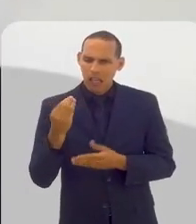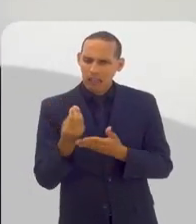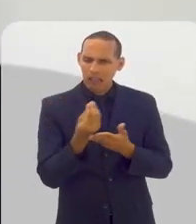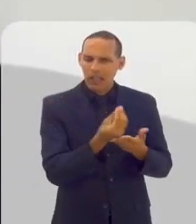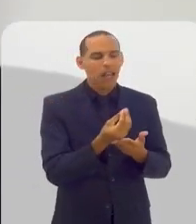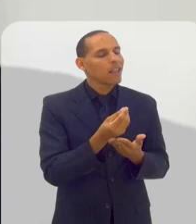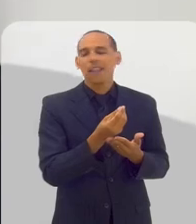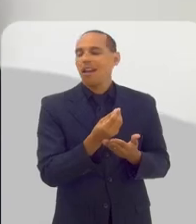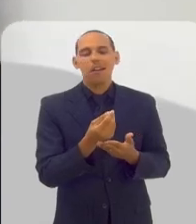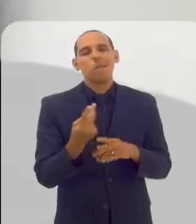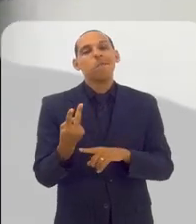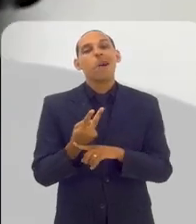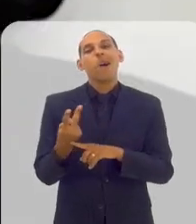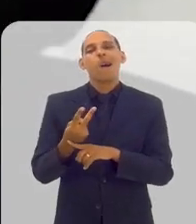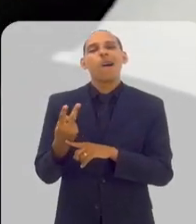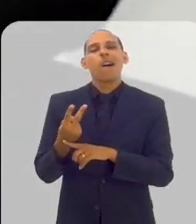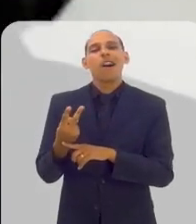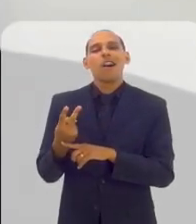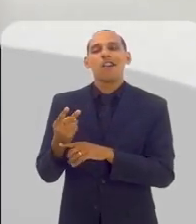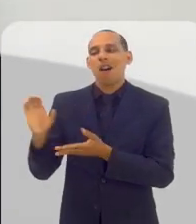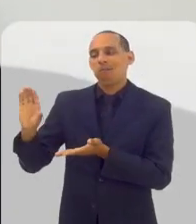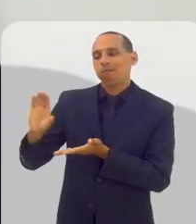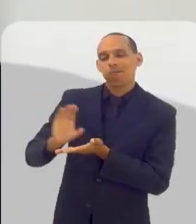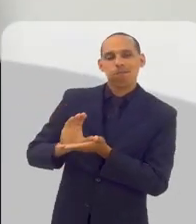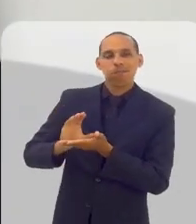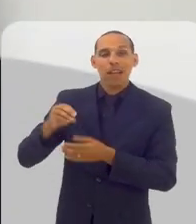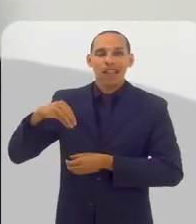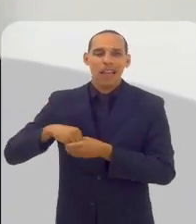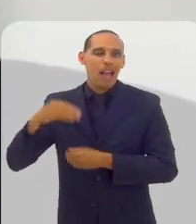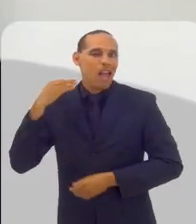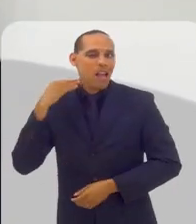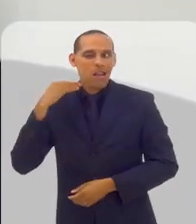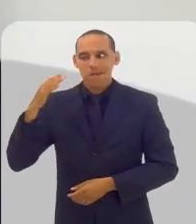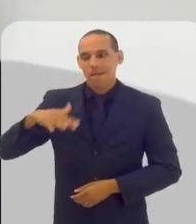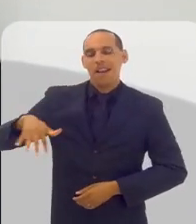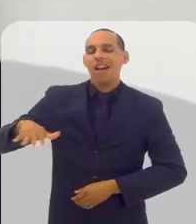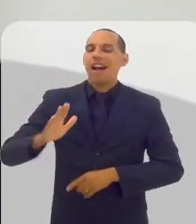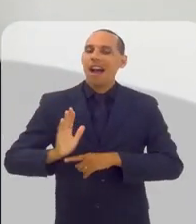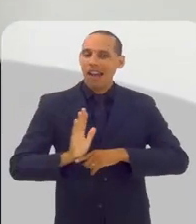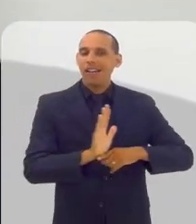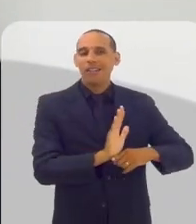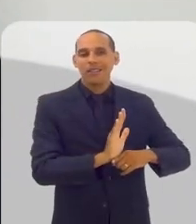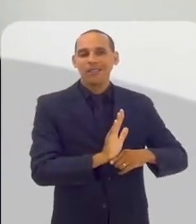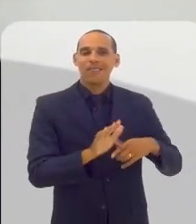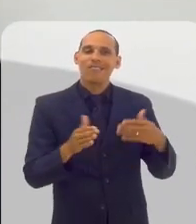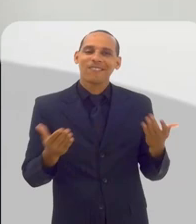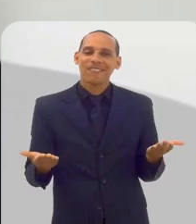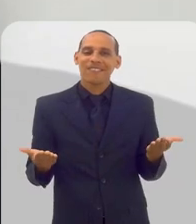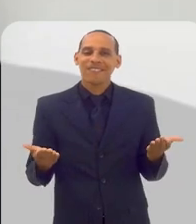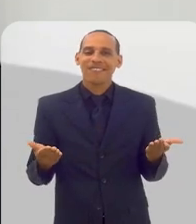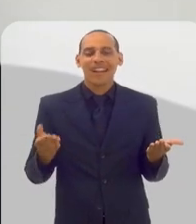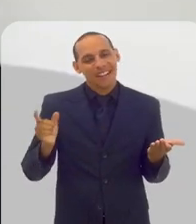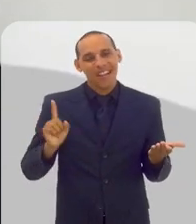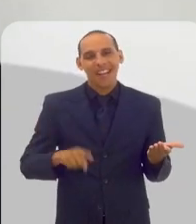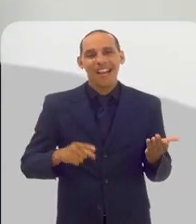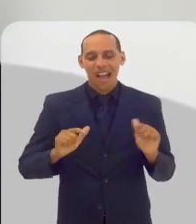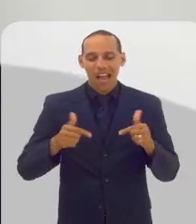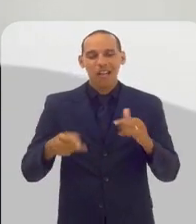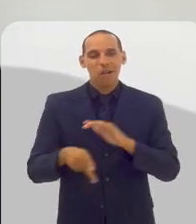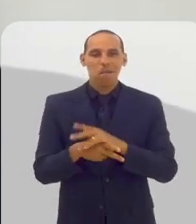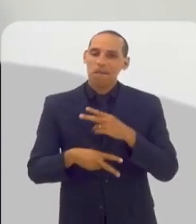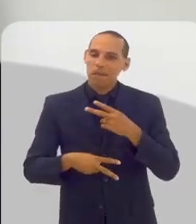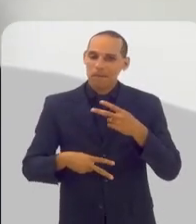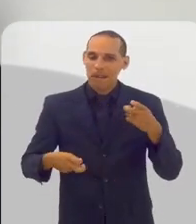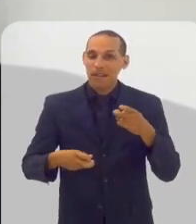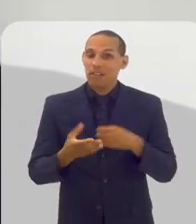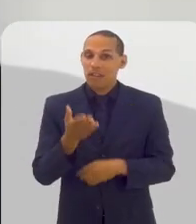não dar crédito o SEBRAE ajuda a buscar empréstimo nos Bancos oficiais então é essa que foi